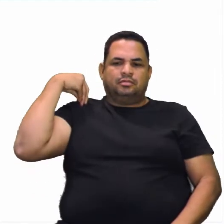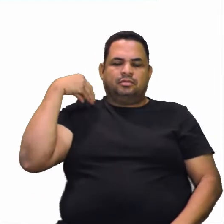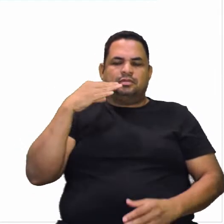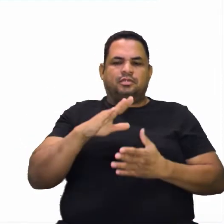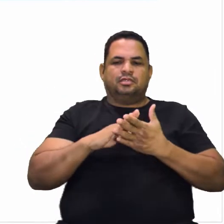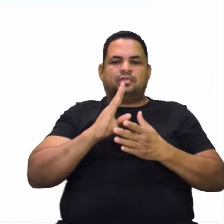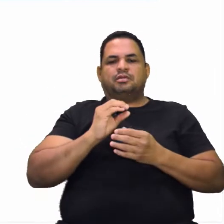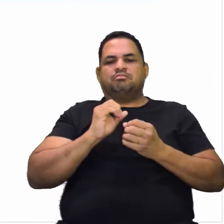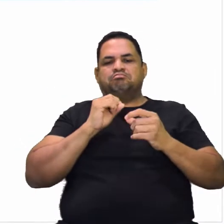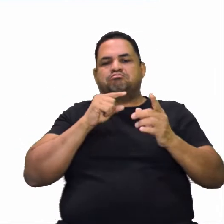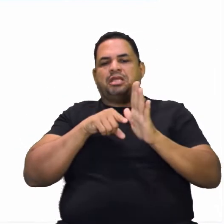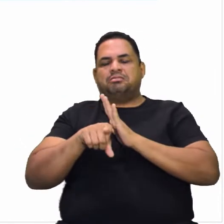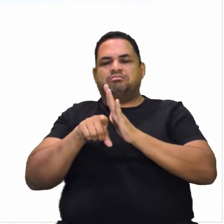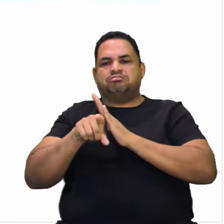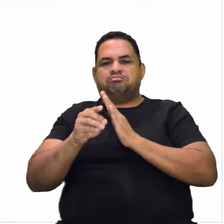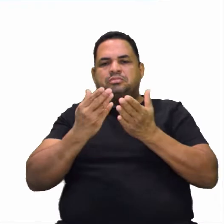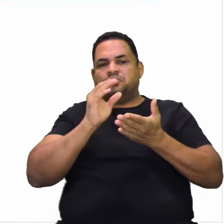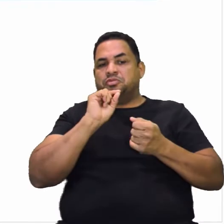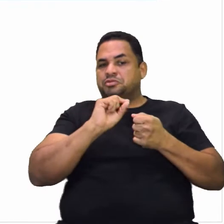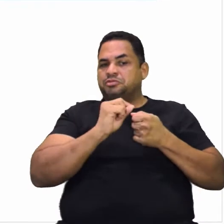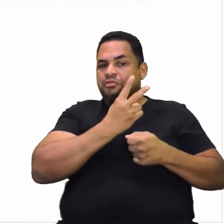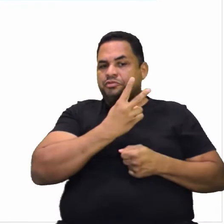Sócrates e Platão.